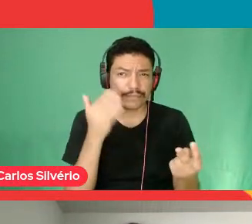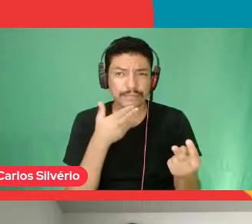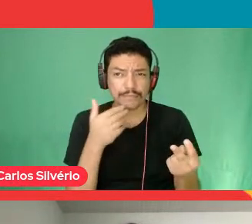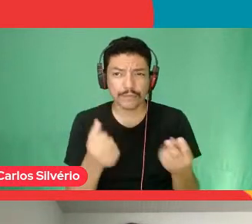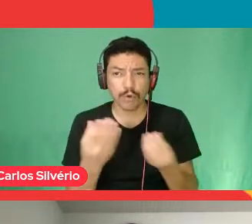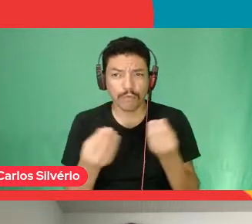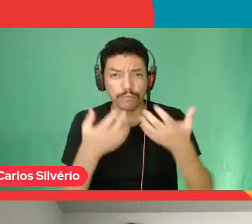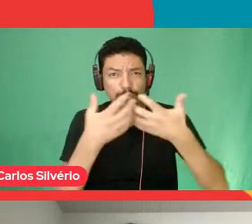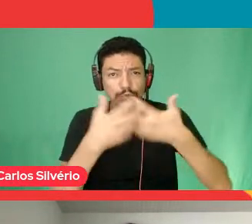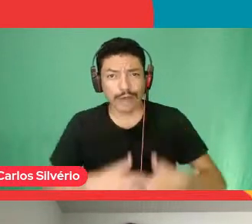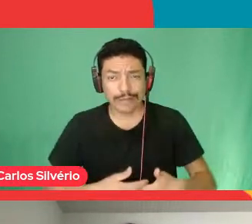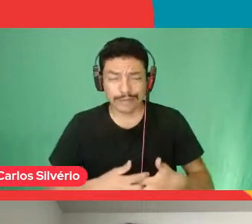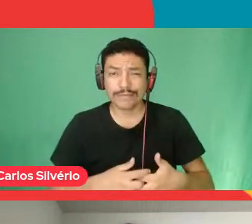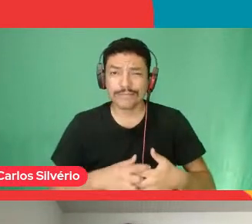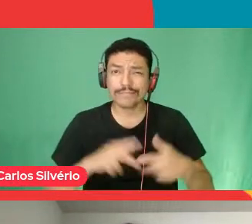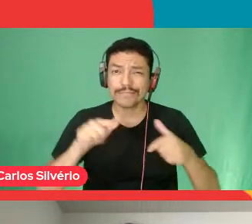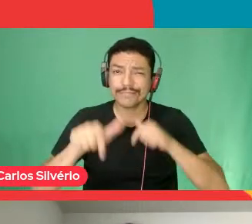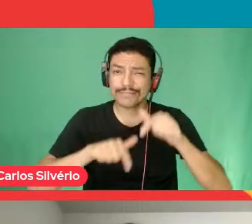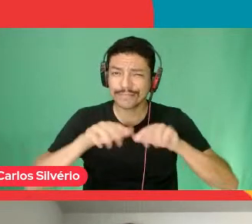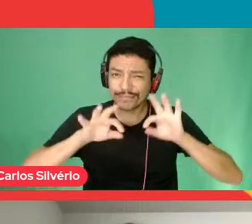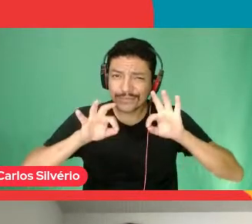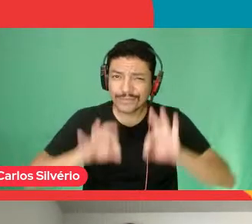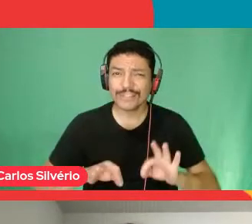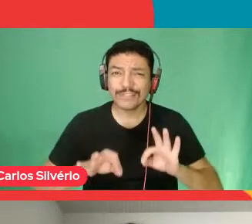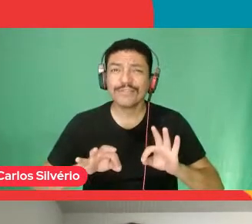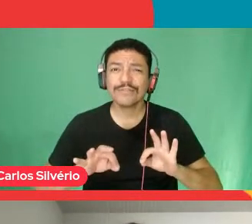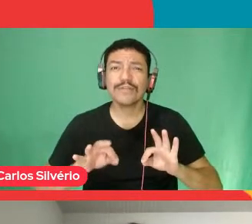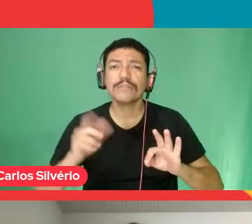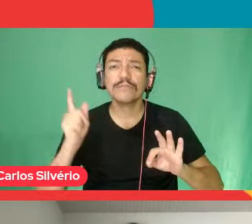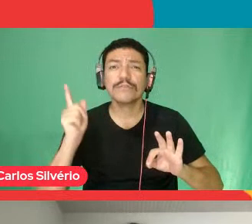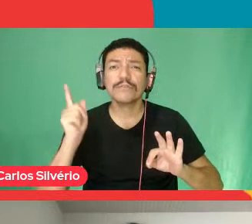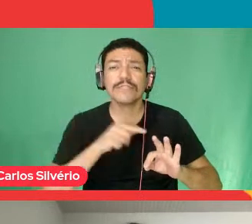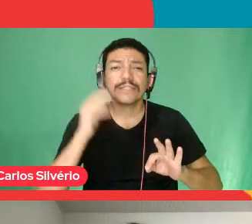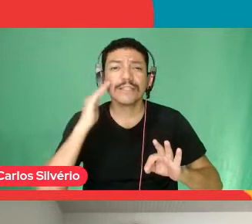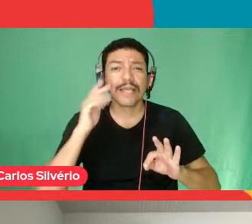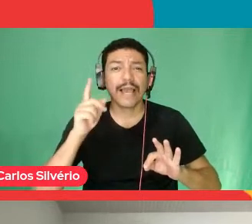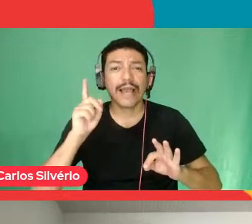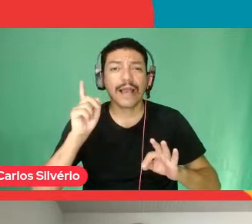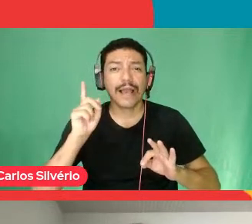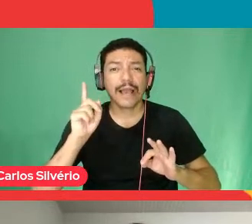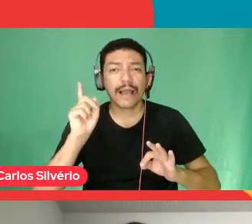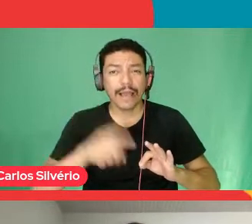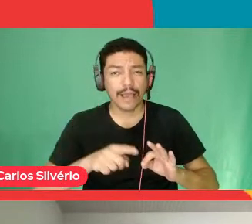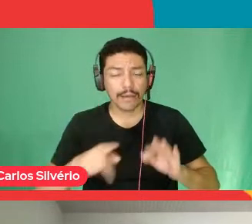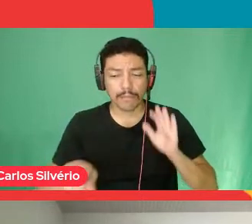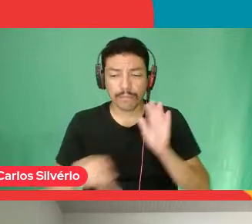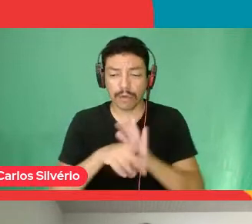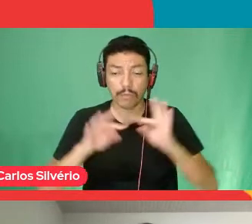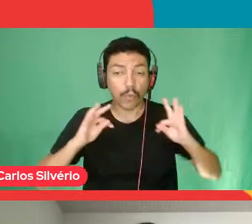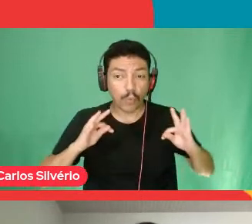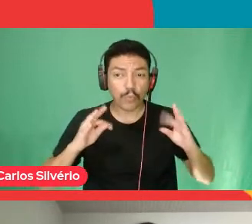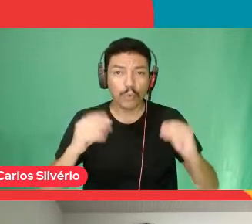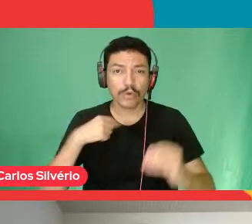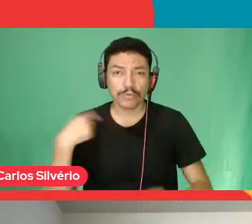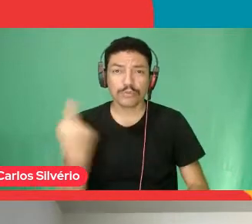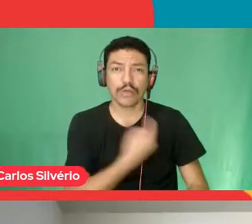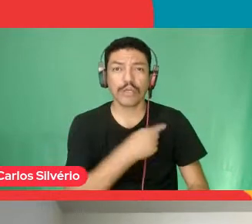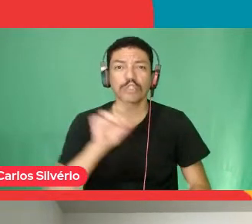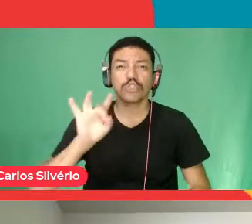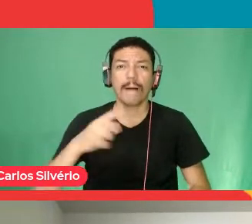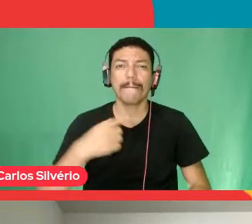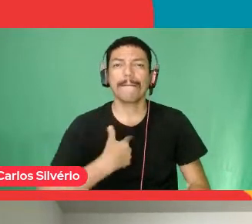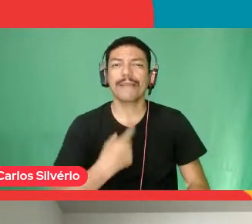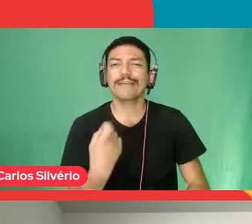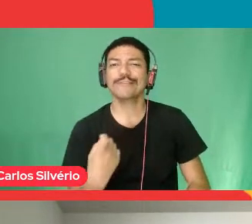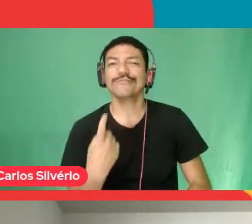está muito atrelada aí, né? A gente conseguir entender que isso é dignidade para todas nós, não é dignidade para a Rayura, não é dignidade